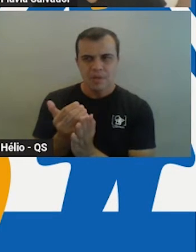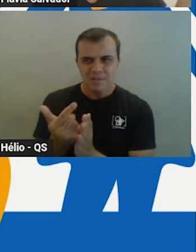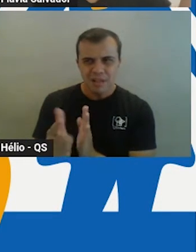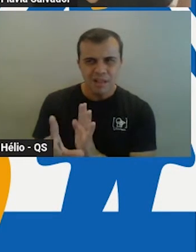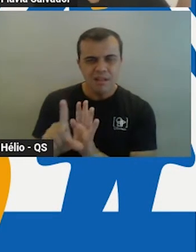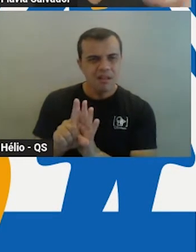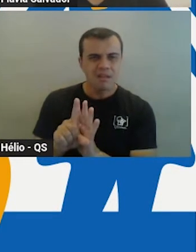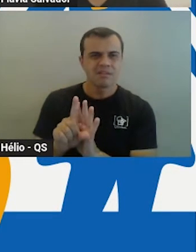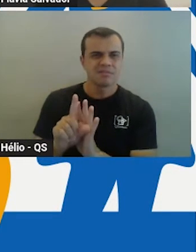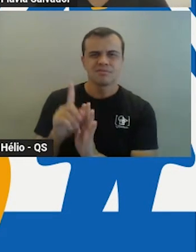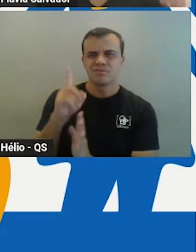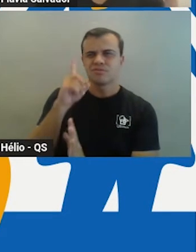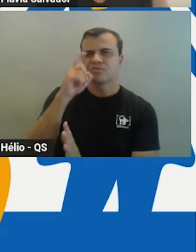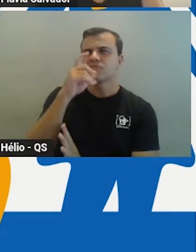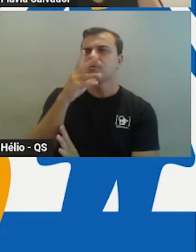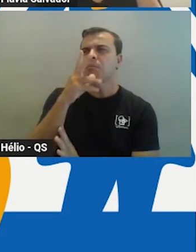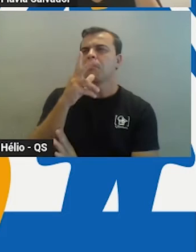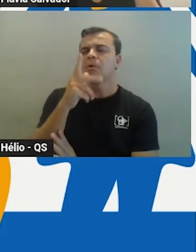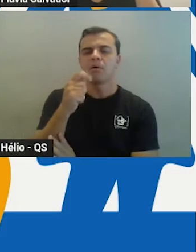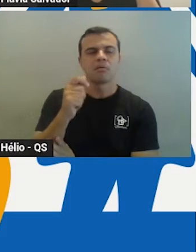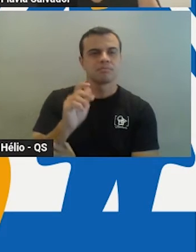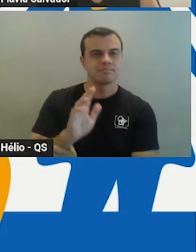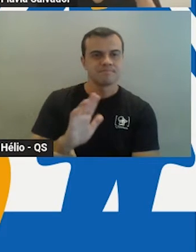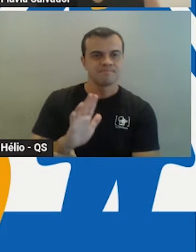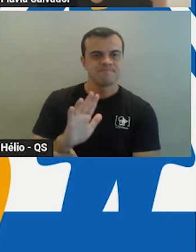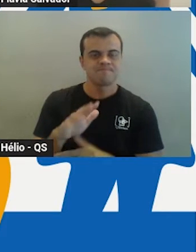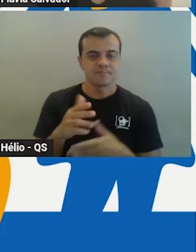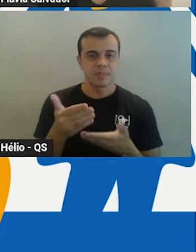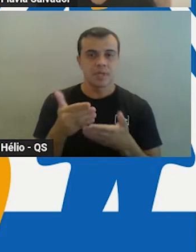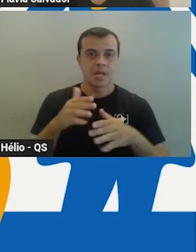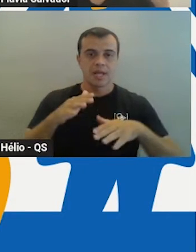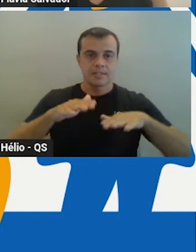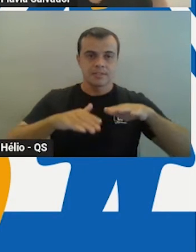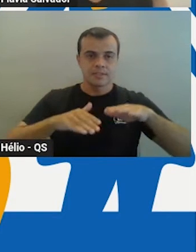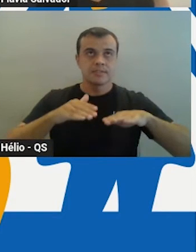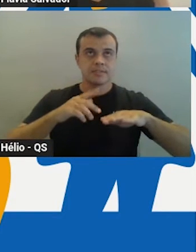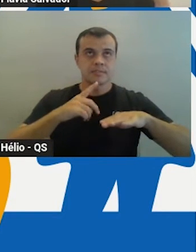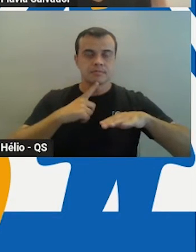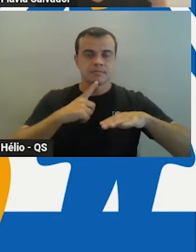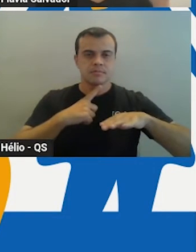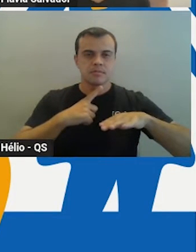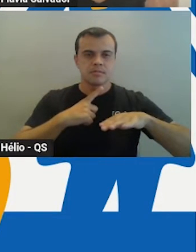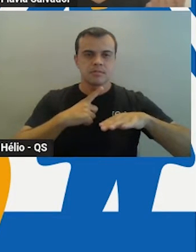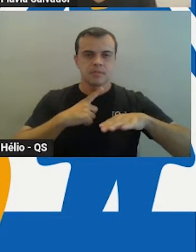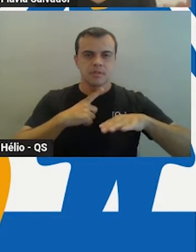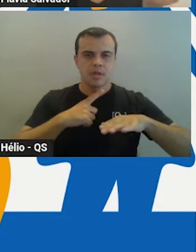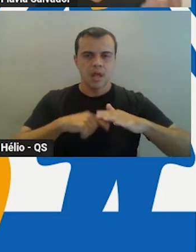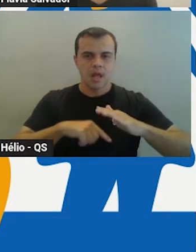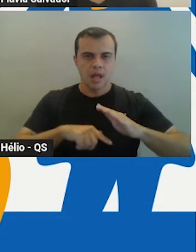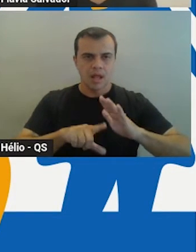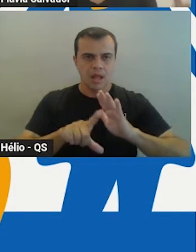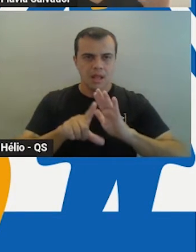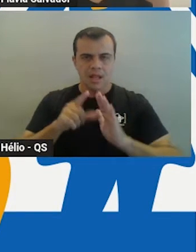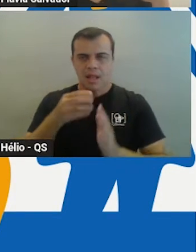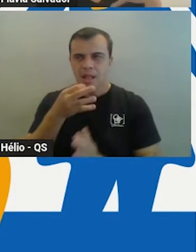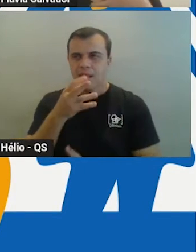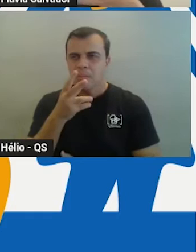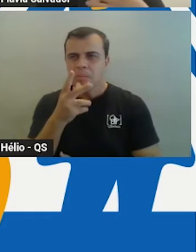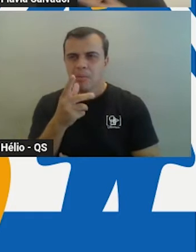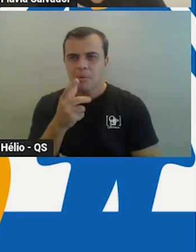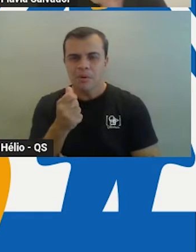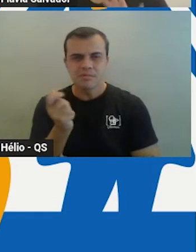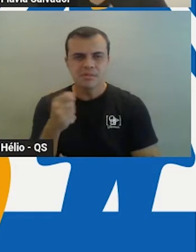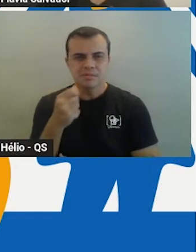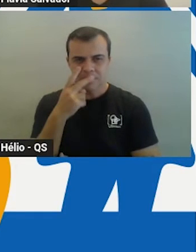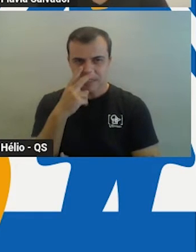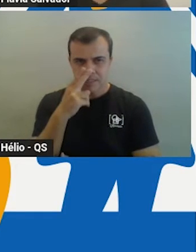muito distante, é muito longe, e às vezes além de distante e longe, é algo que dá a